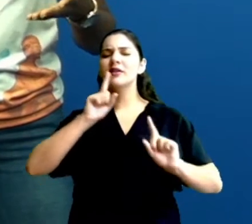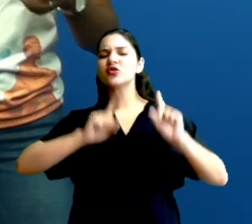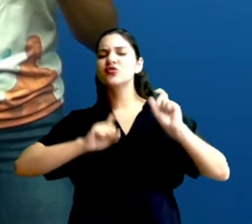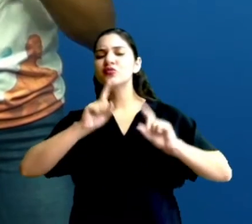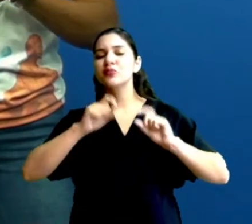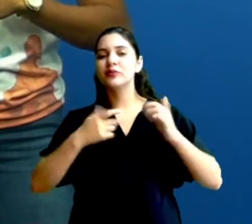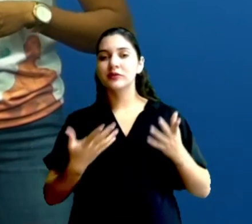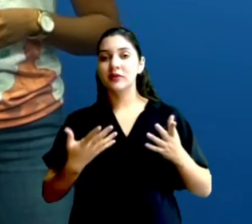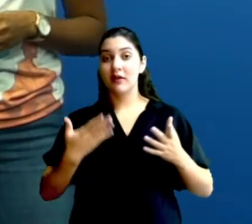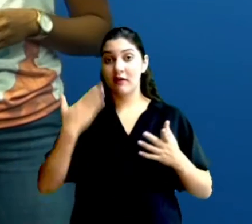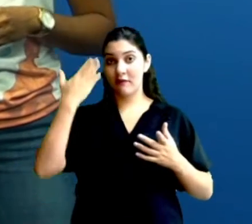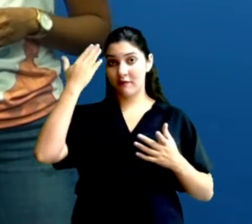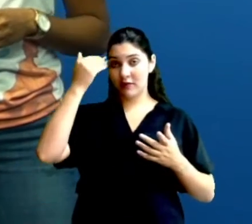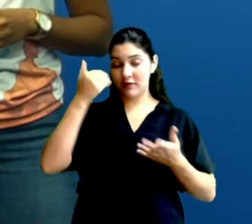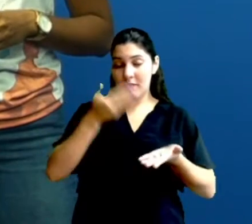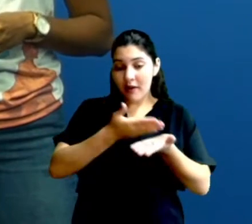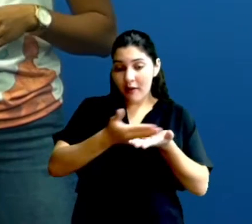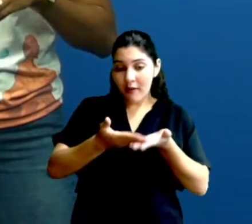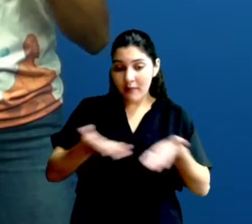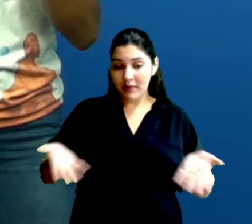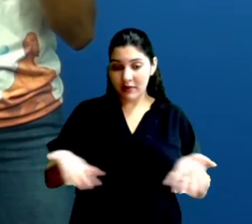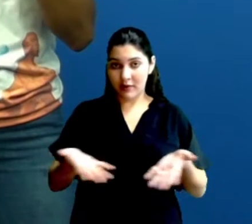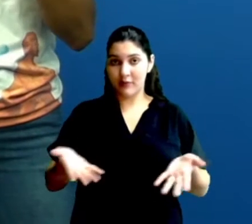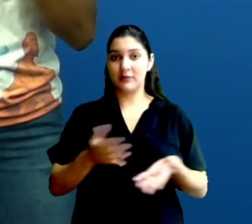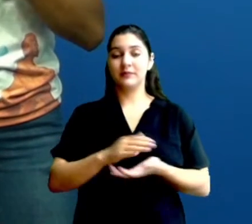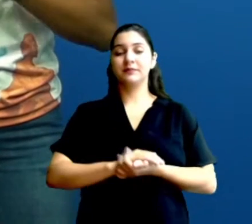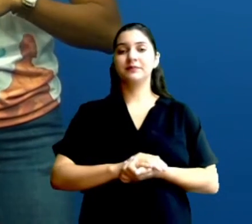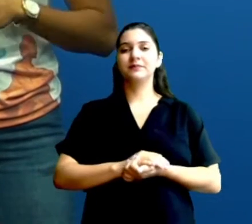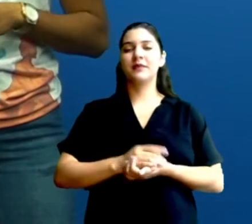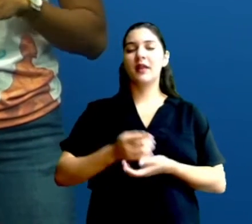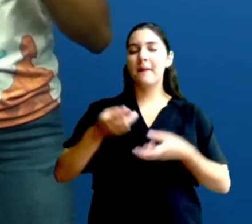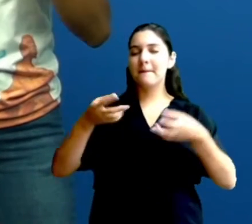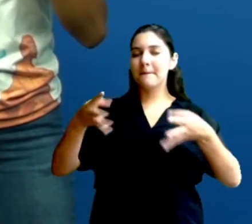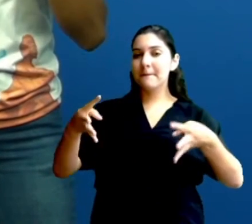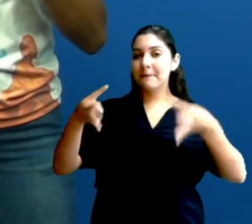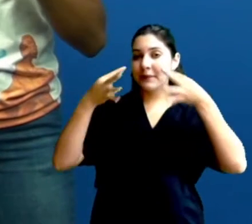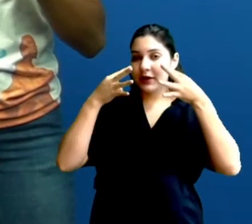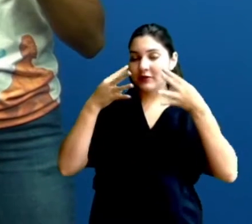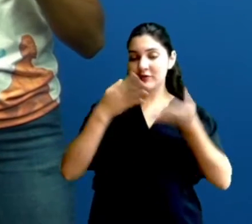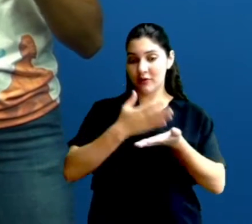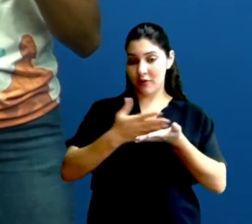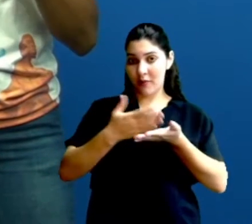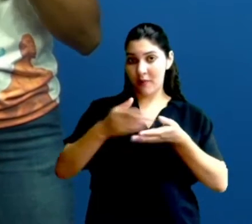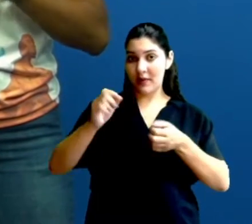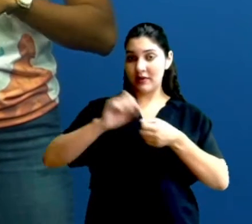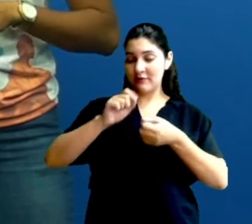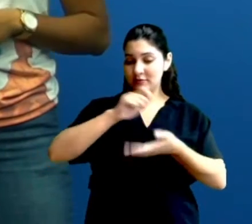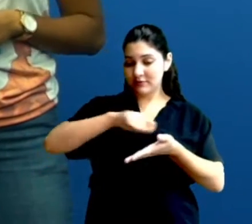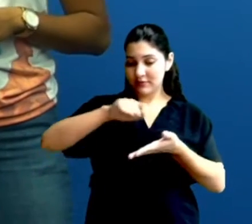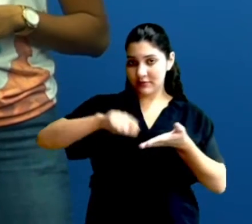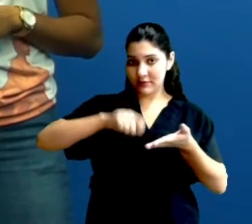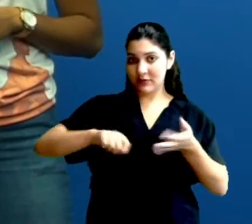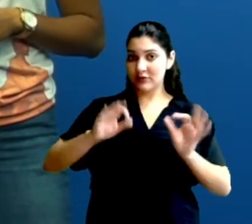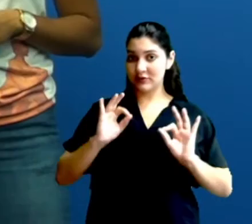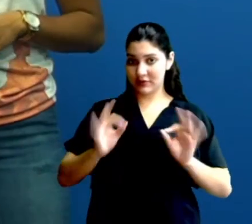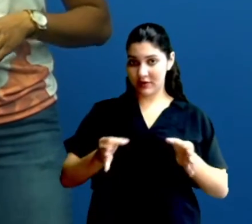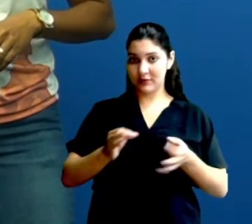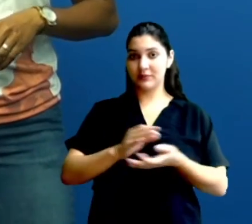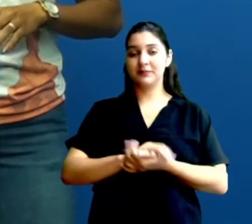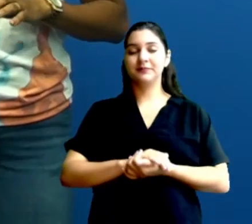expressões? Vamos saber a partir de agora? Então, se liga aí e começa a fazer as tuas anotações,